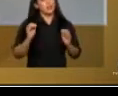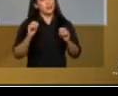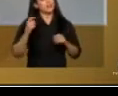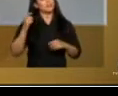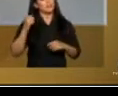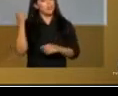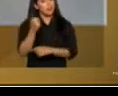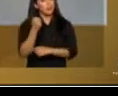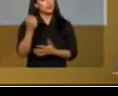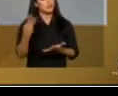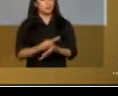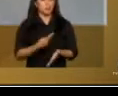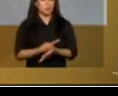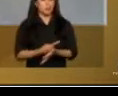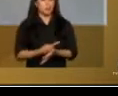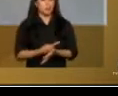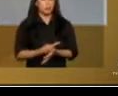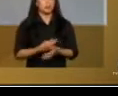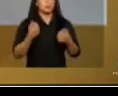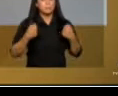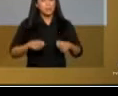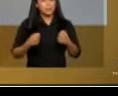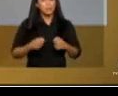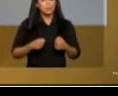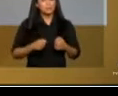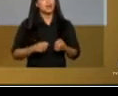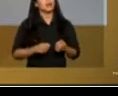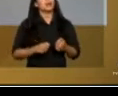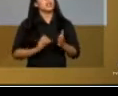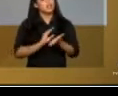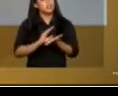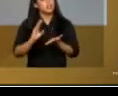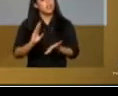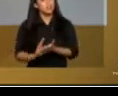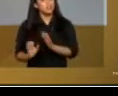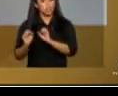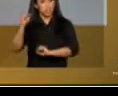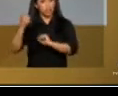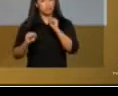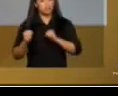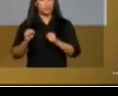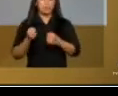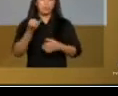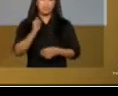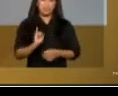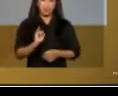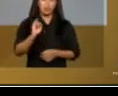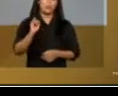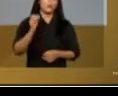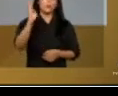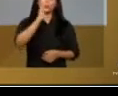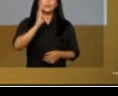não investir em refino é um erro gravíssimo e torna o país cada vez mais dependente da importação